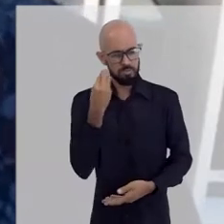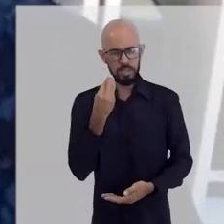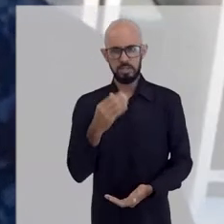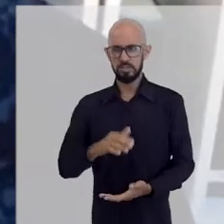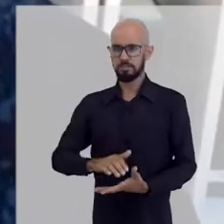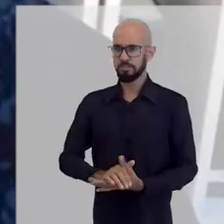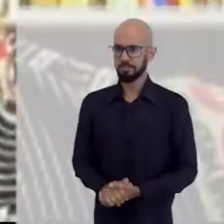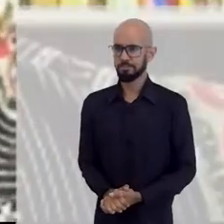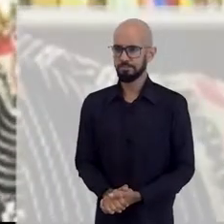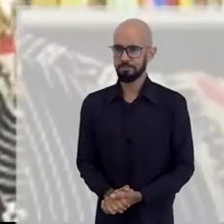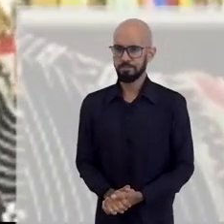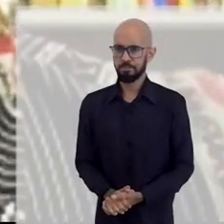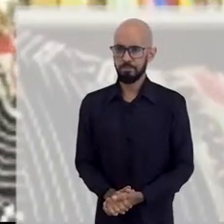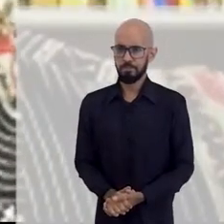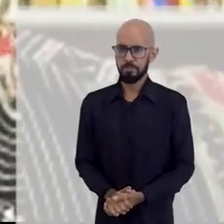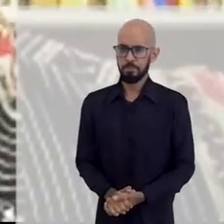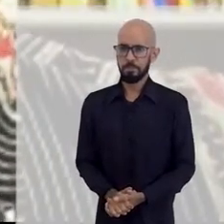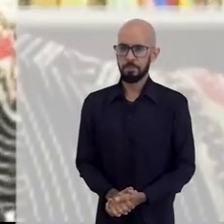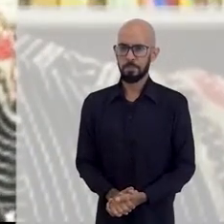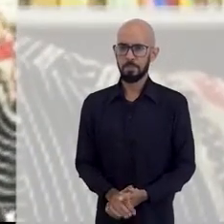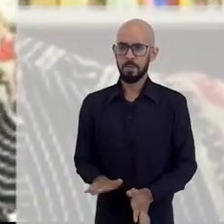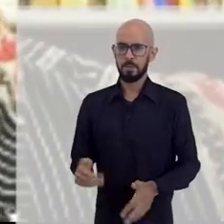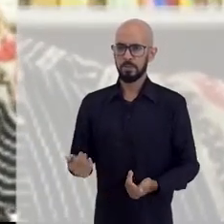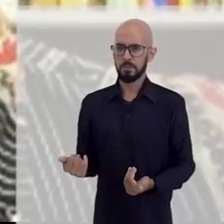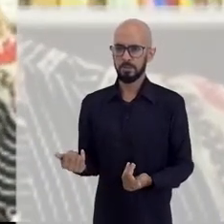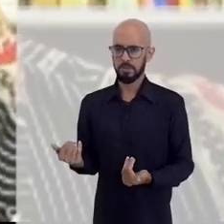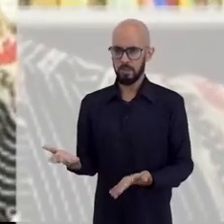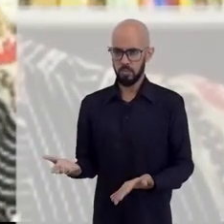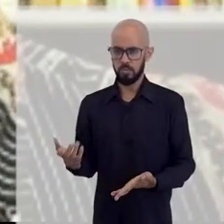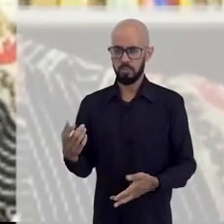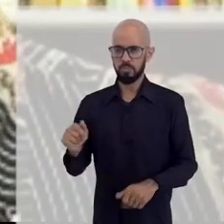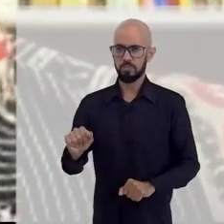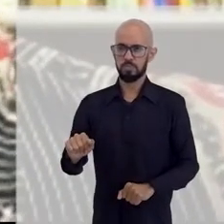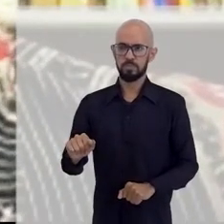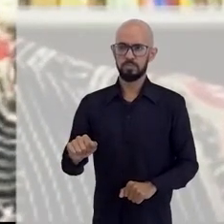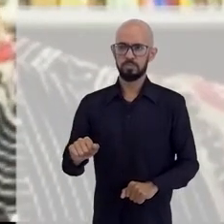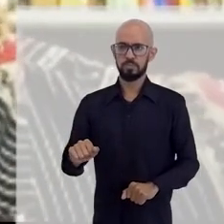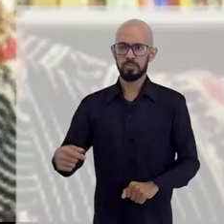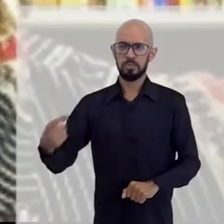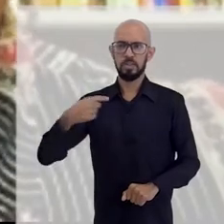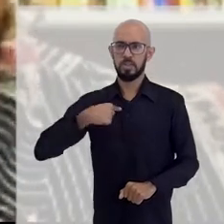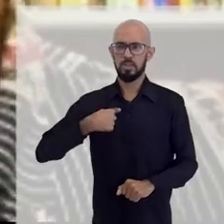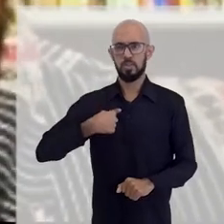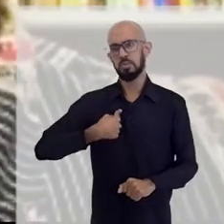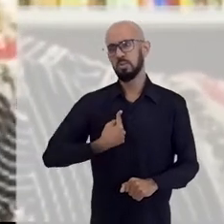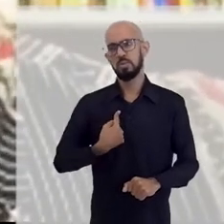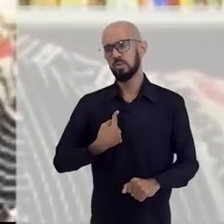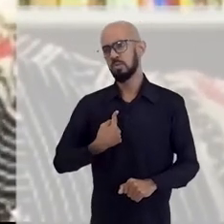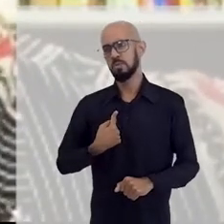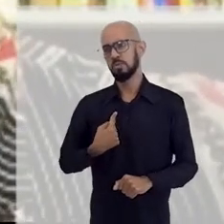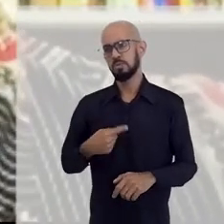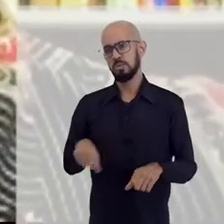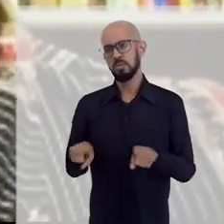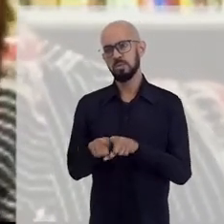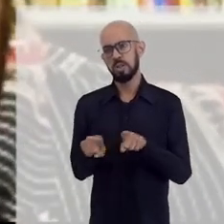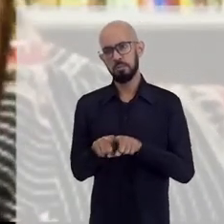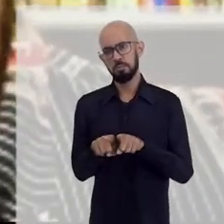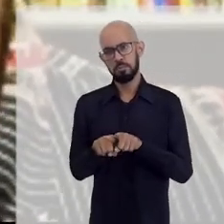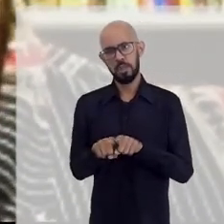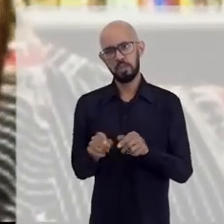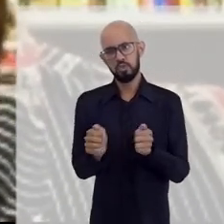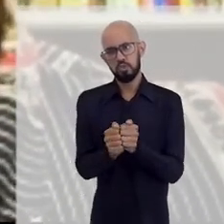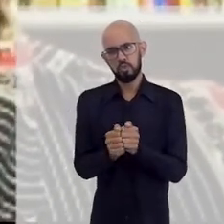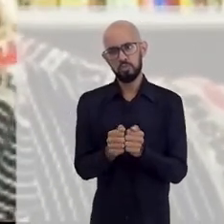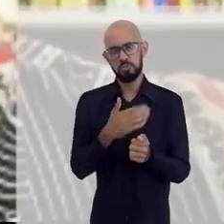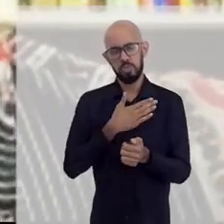experiência? Bom, em Ithaca eu fui também com